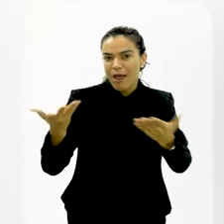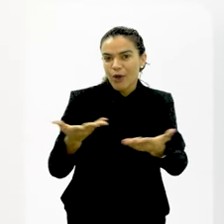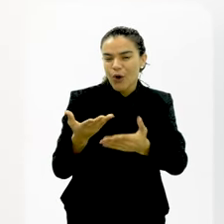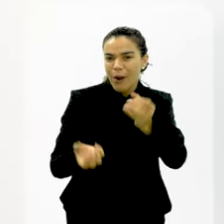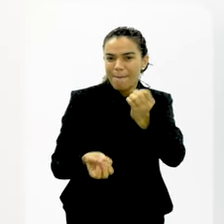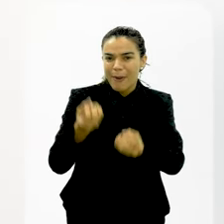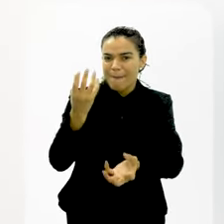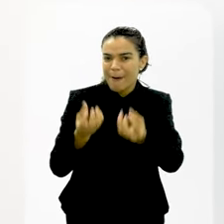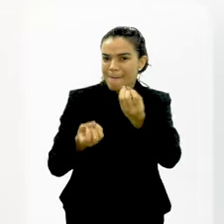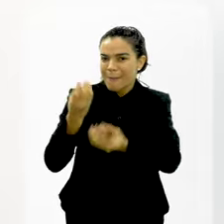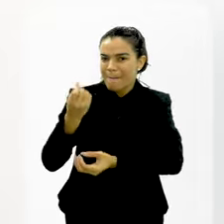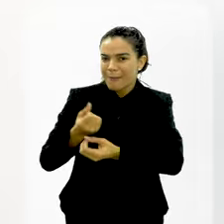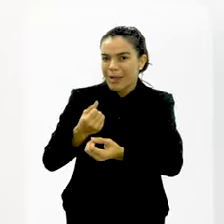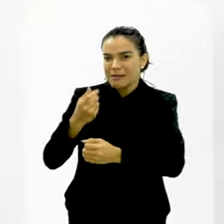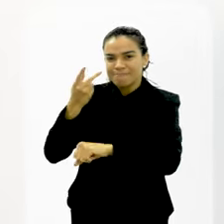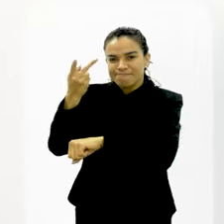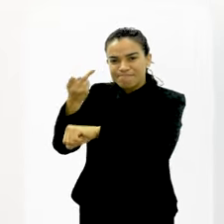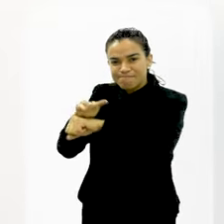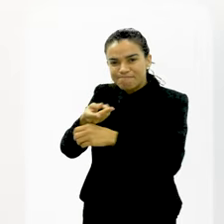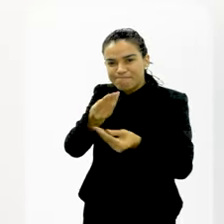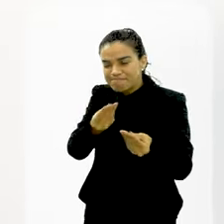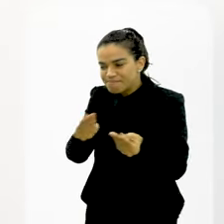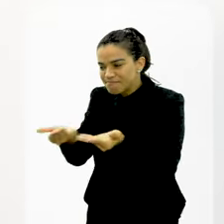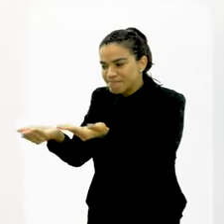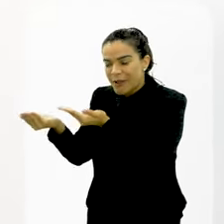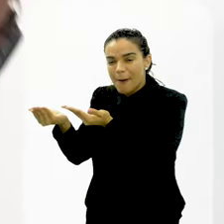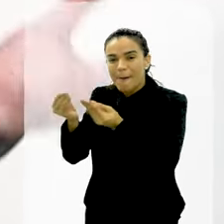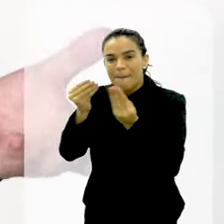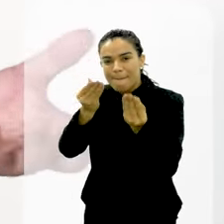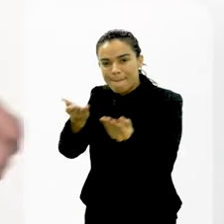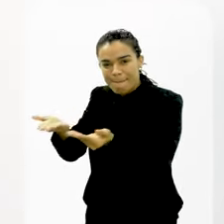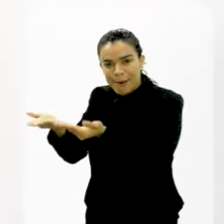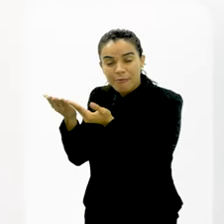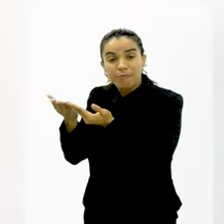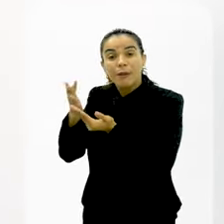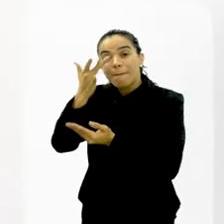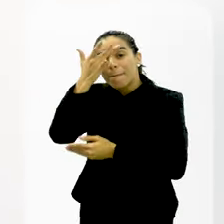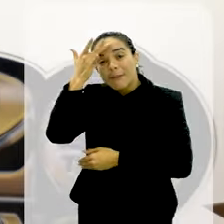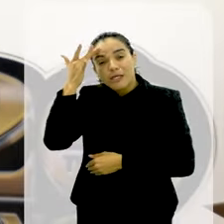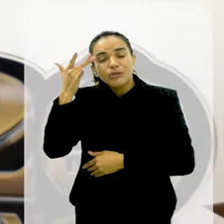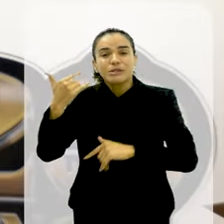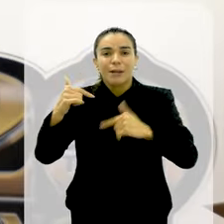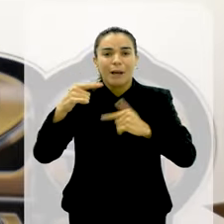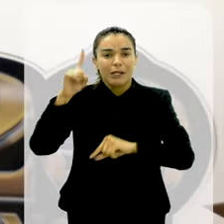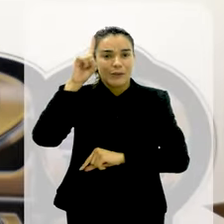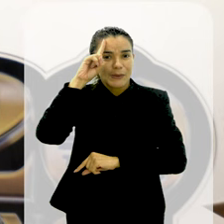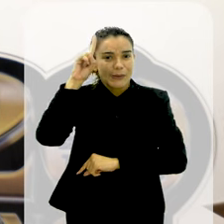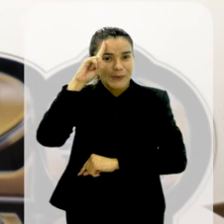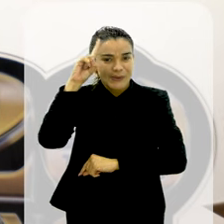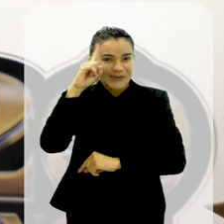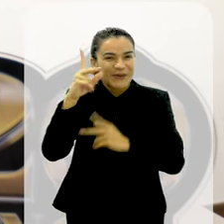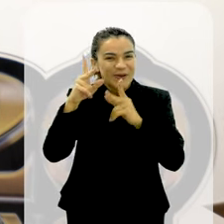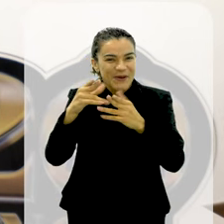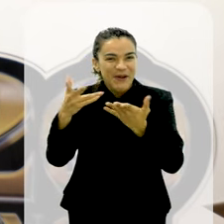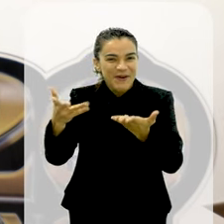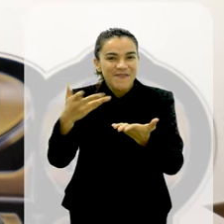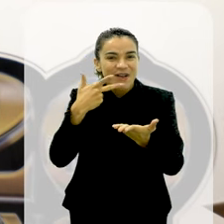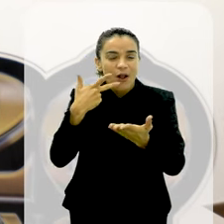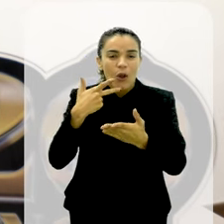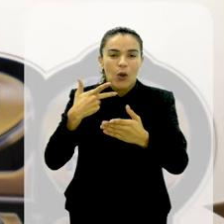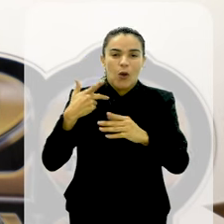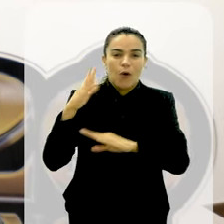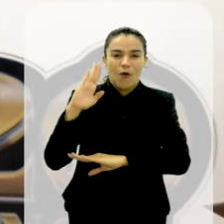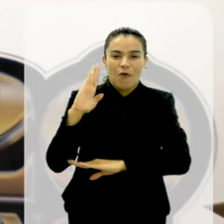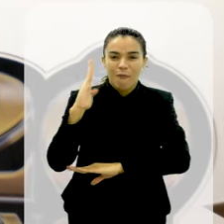estão sendo agraciados com essas pessoas que estão ali no dia a dia. Como você falou,